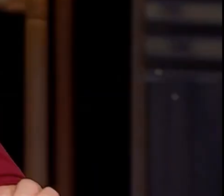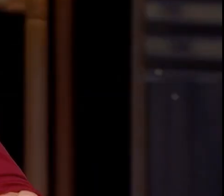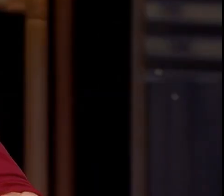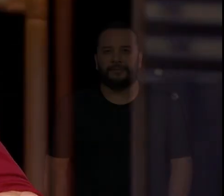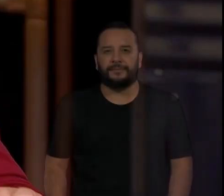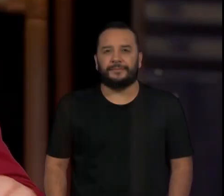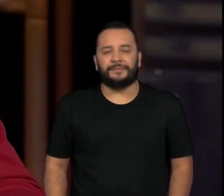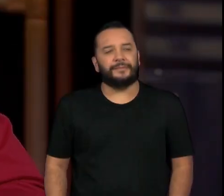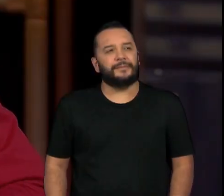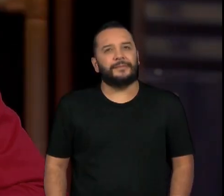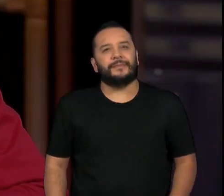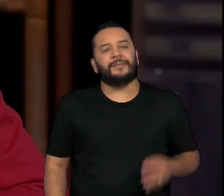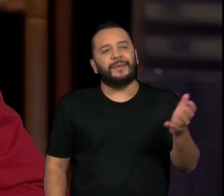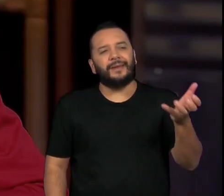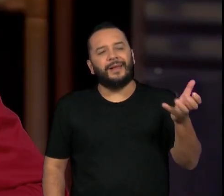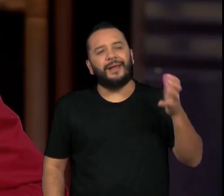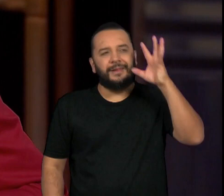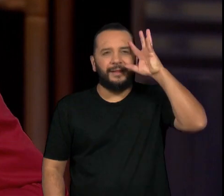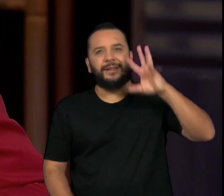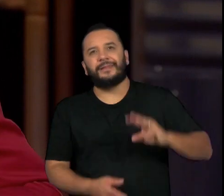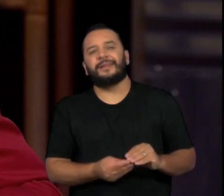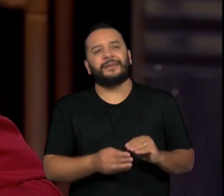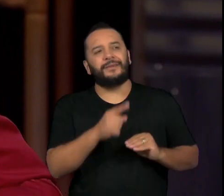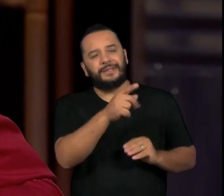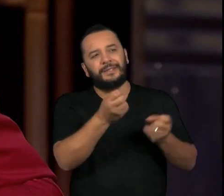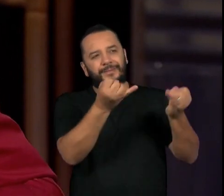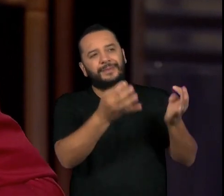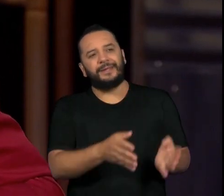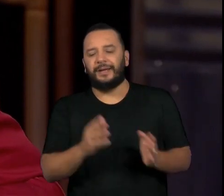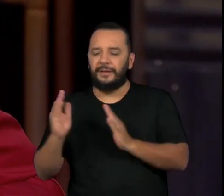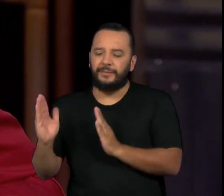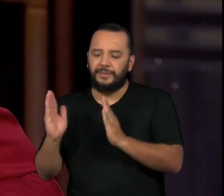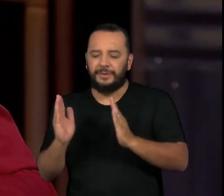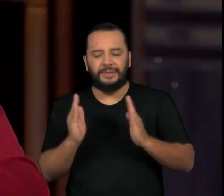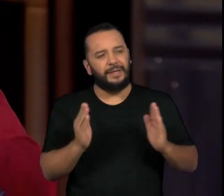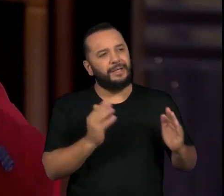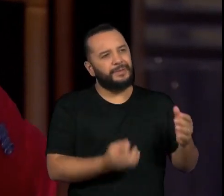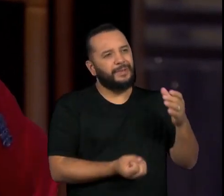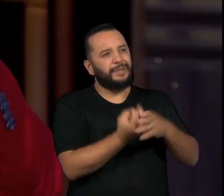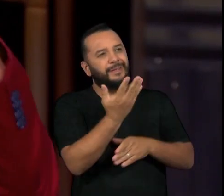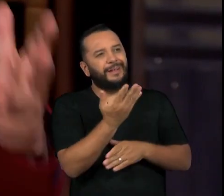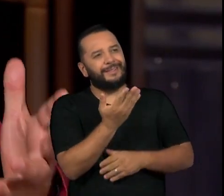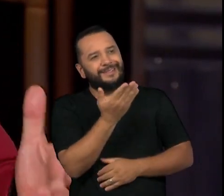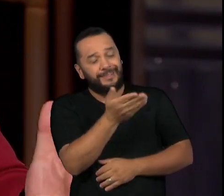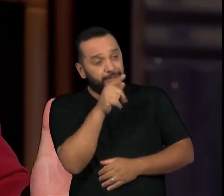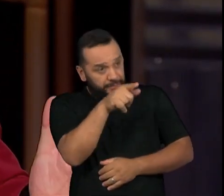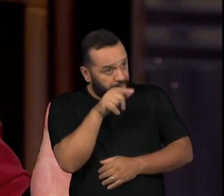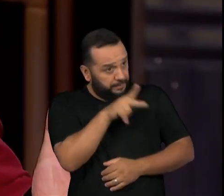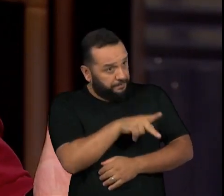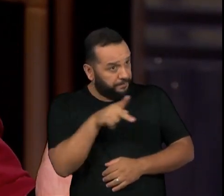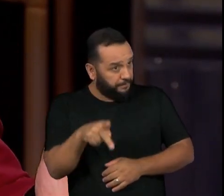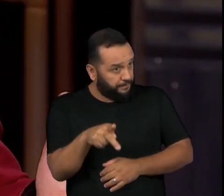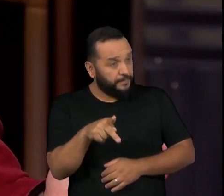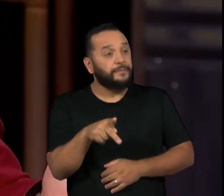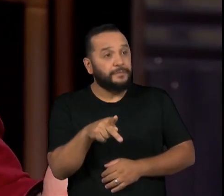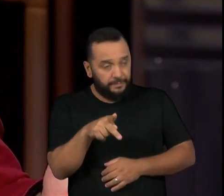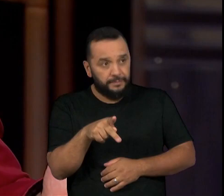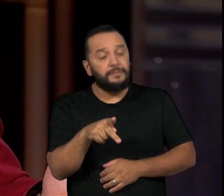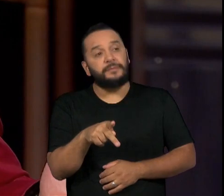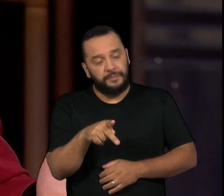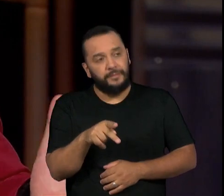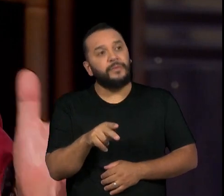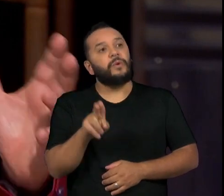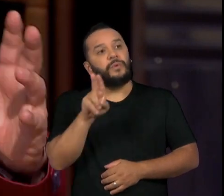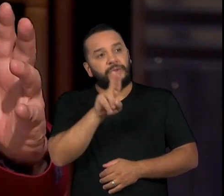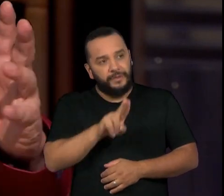Eu queria entender, quando se fala de processo de criação, você que é uma professora da Federal